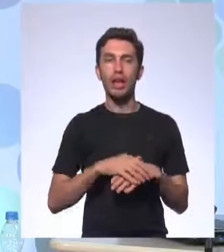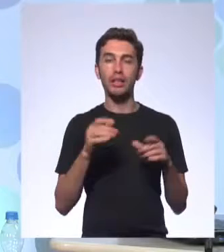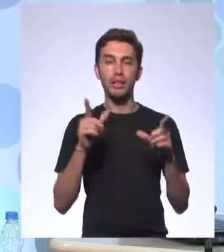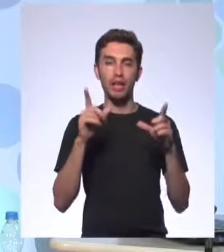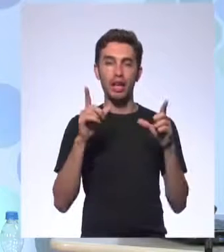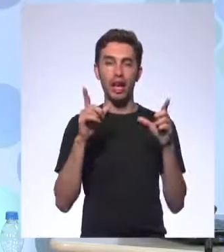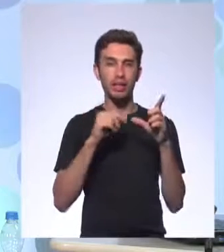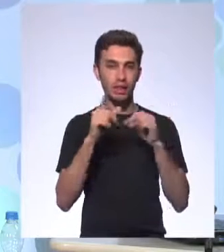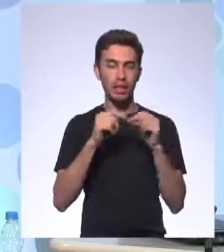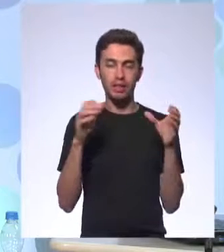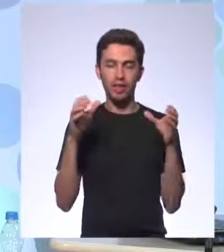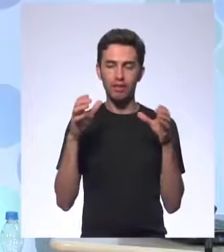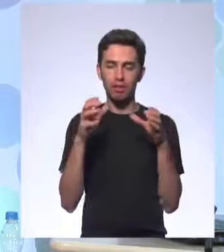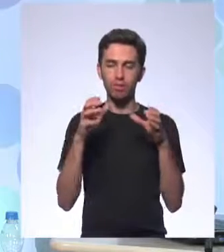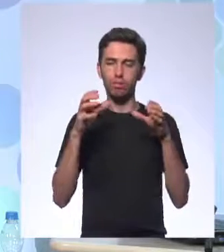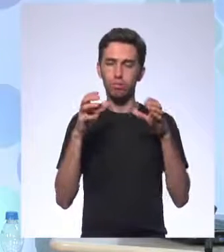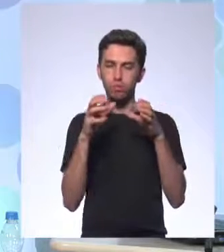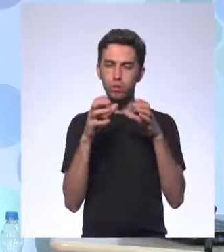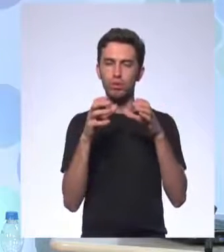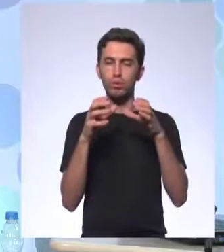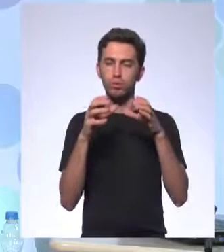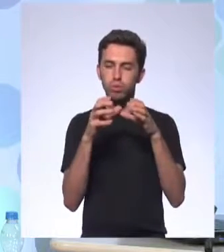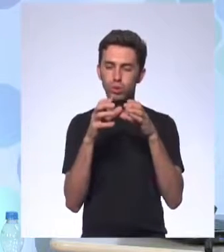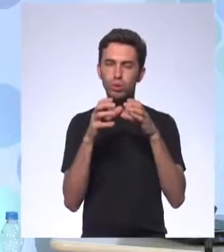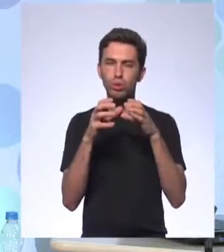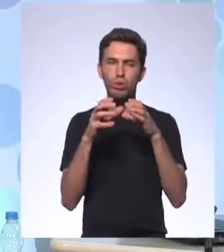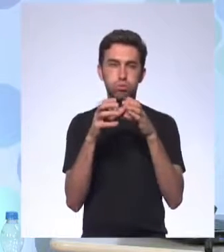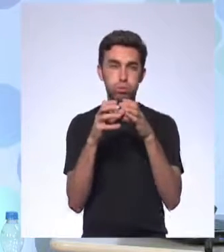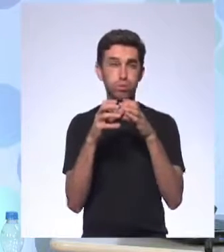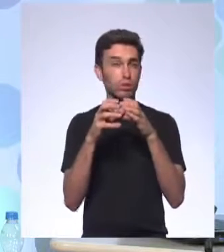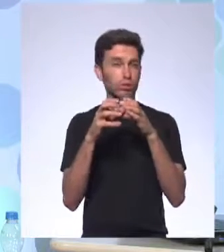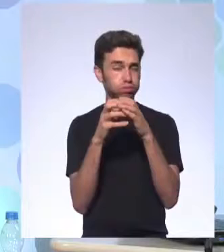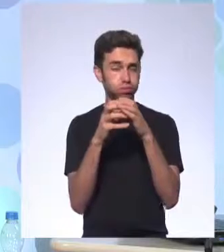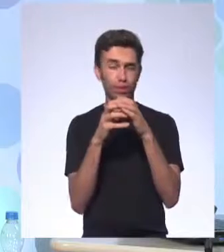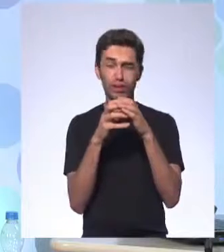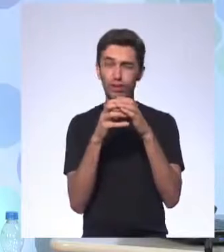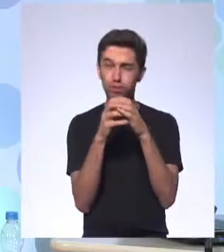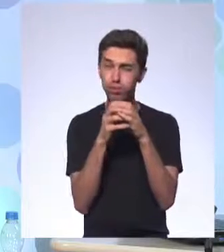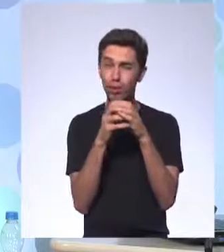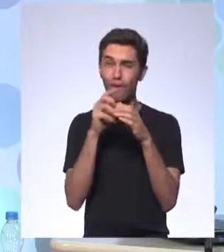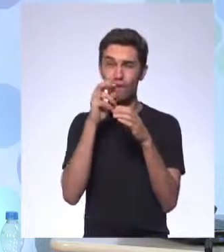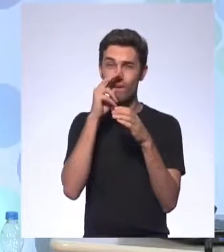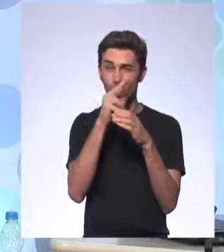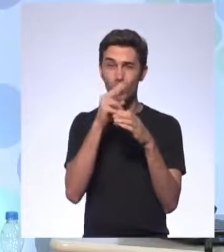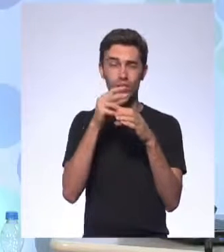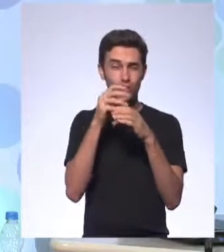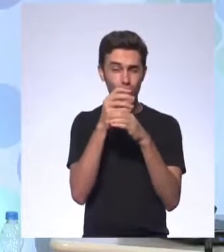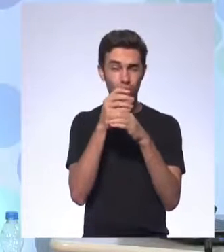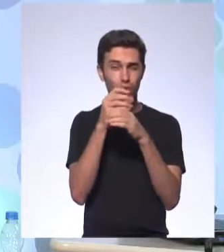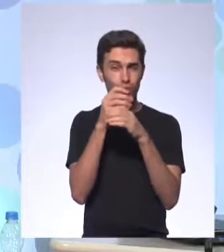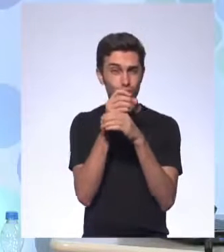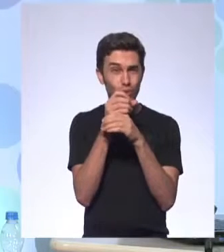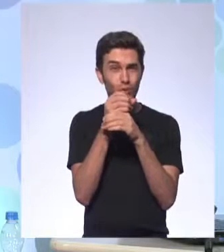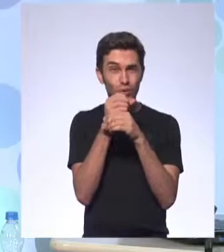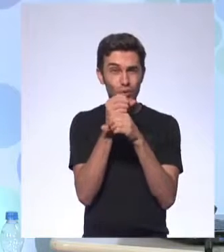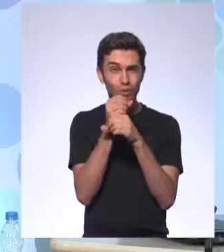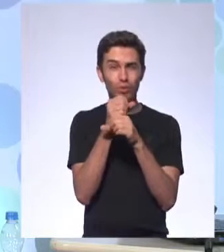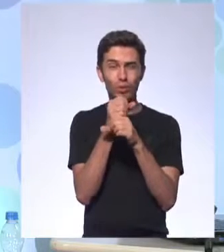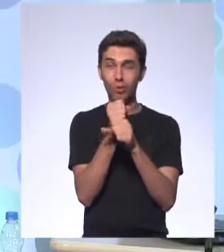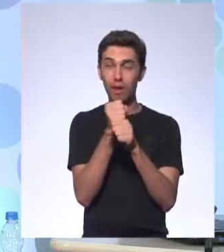né, ela vai se contraindo e tudo mais. Se essa contração for muito grande, num espaço muito pequeno, a força gravitacional vai